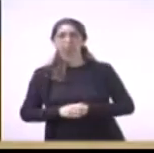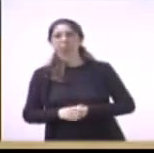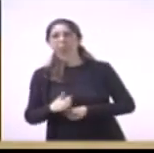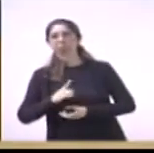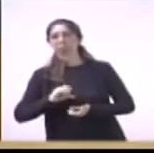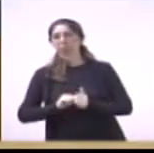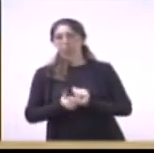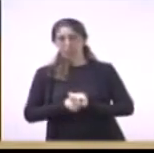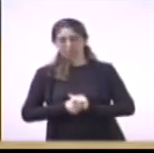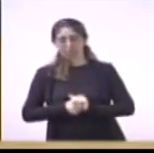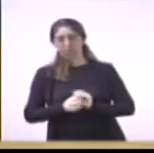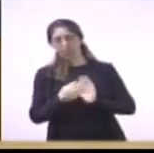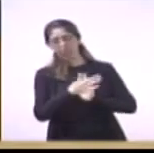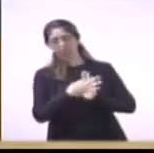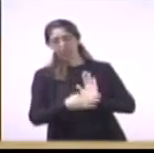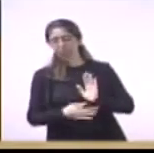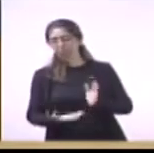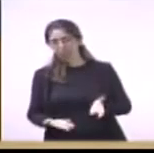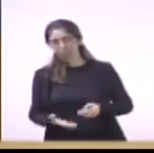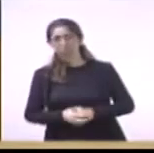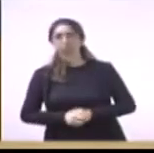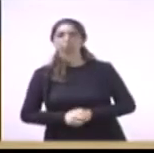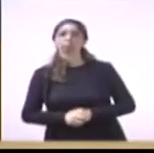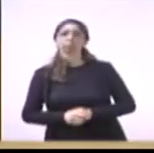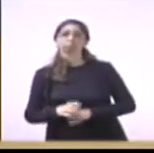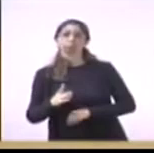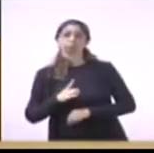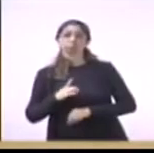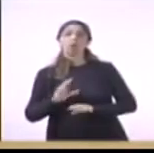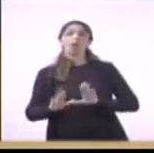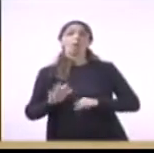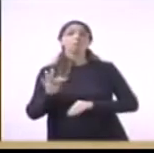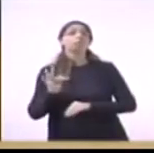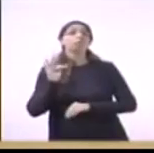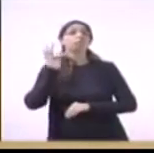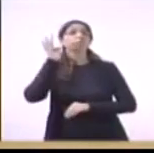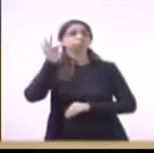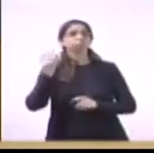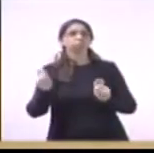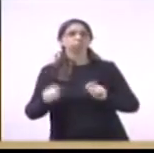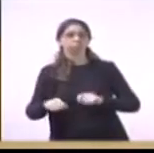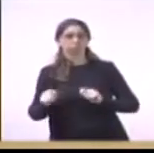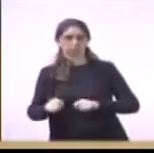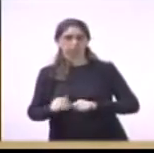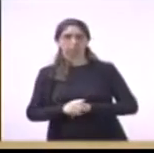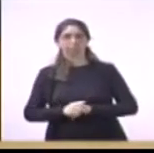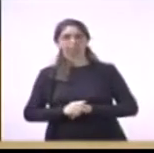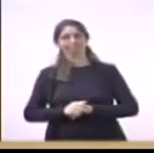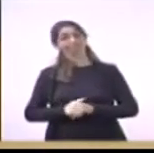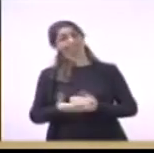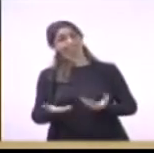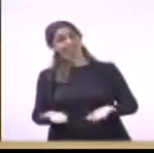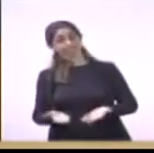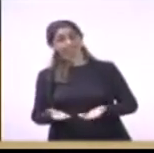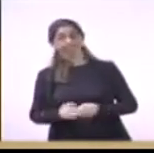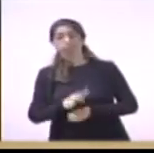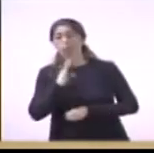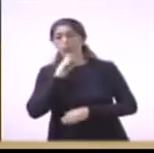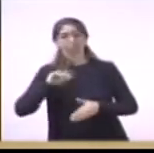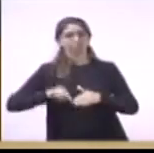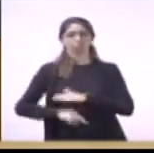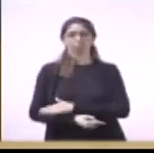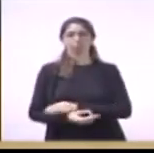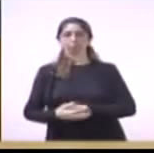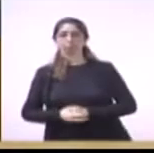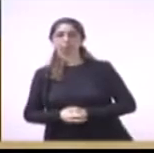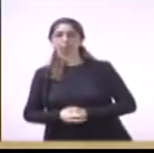Realmente não existia nada de ideologia de gênero. Mas existia brecha que talvez nós, com menos entendimento, não tínhamos o conhecimento que o senhor